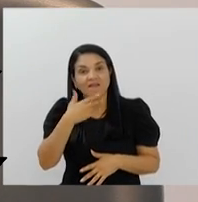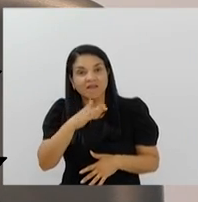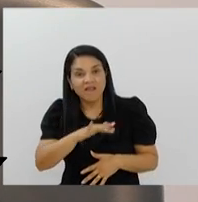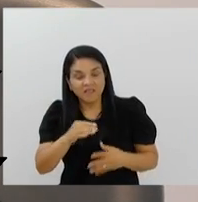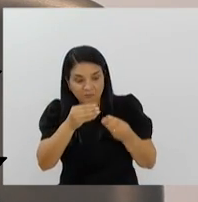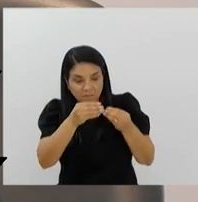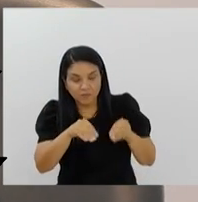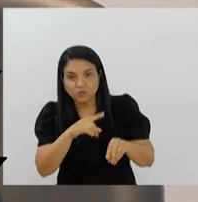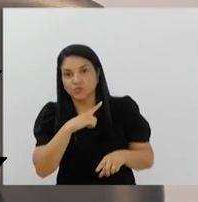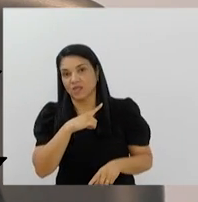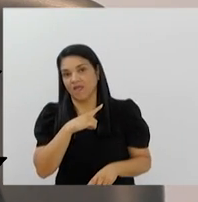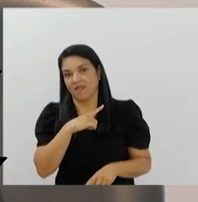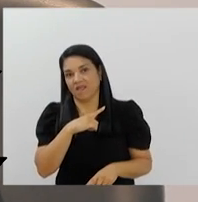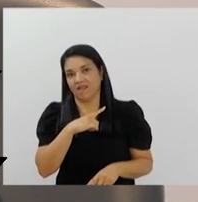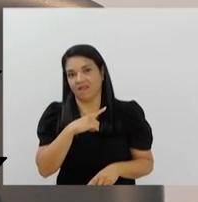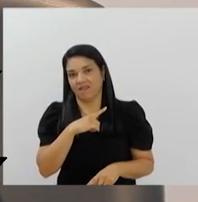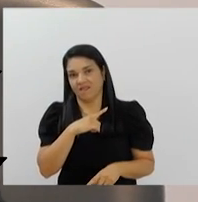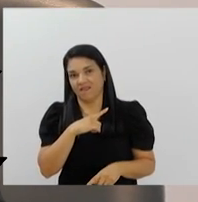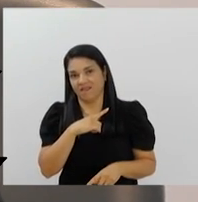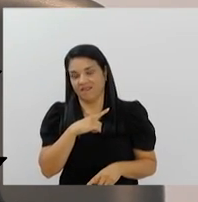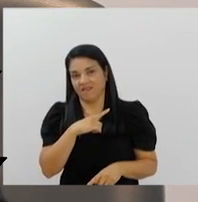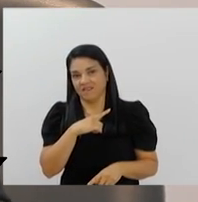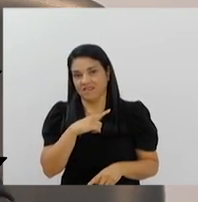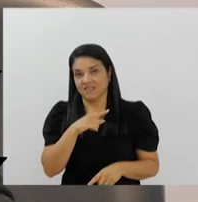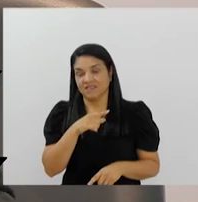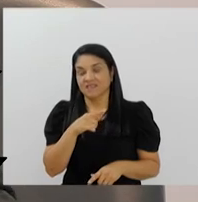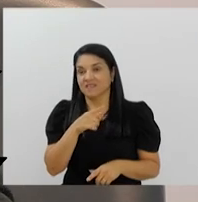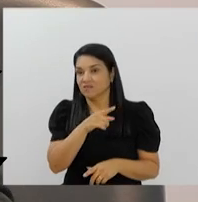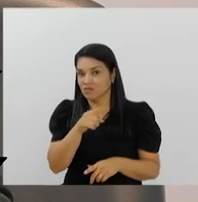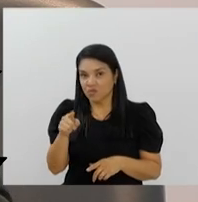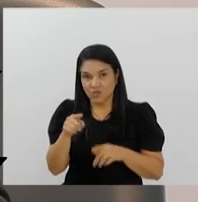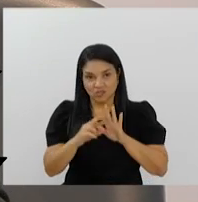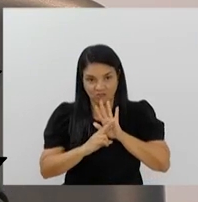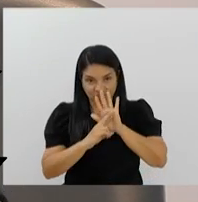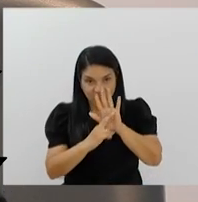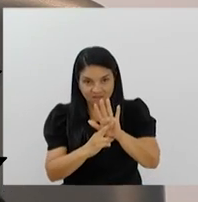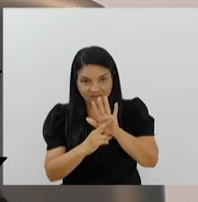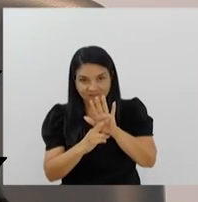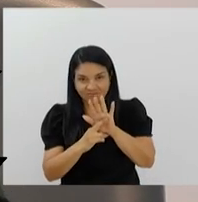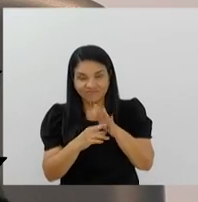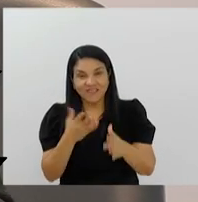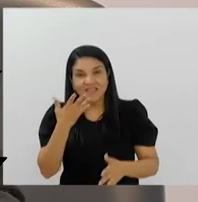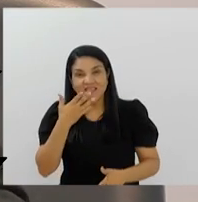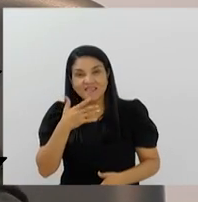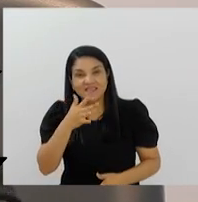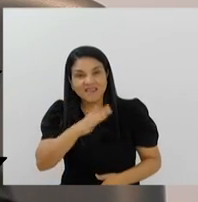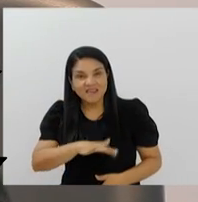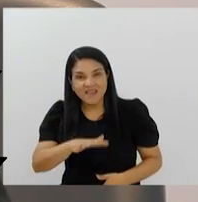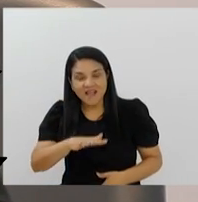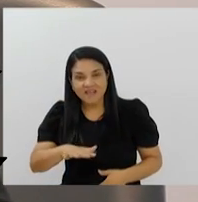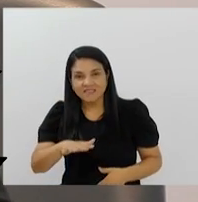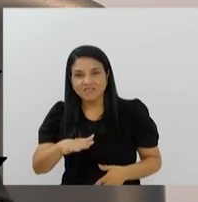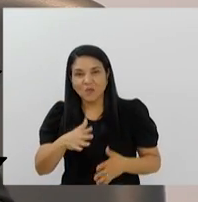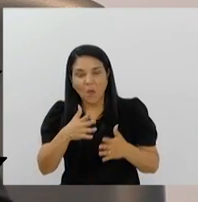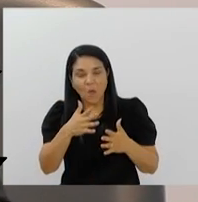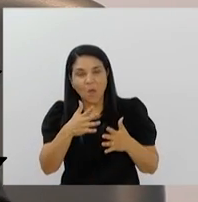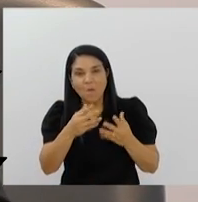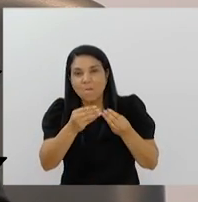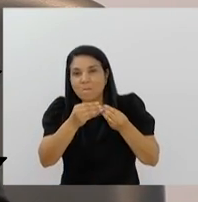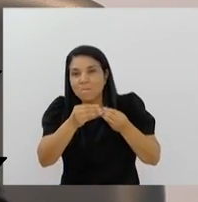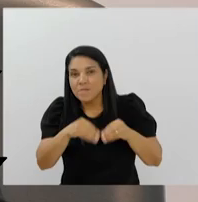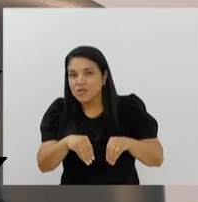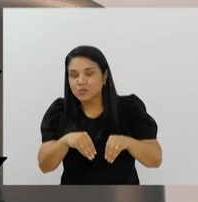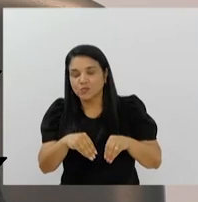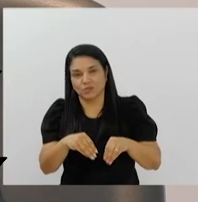estarão senhores representantes as crianças com danos irreversíveis porque a